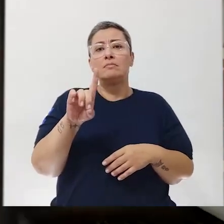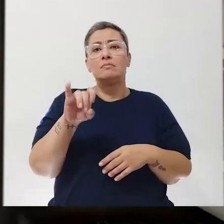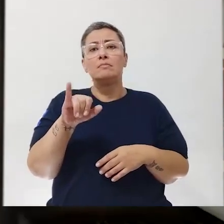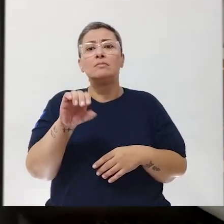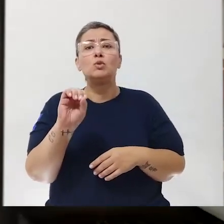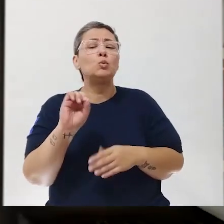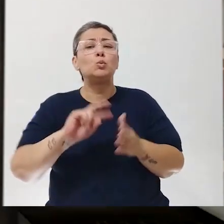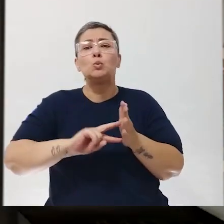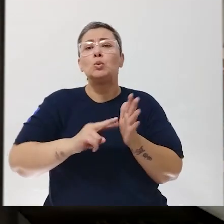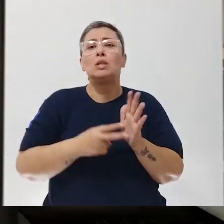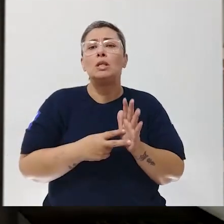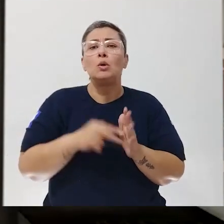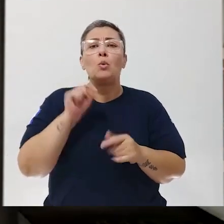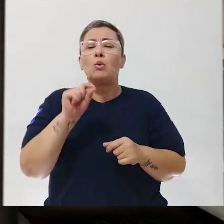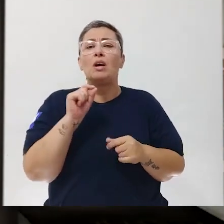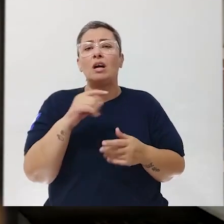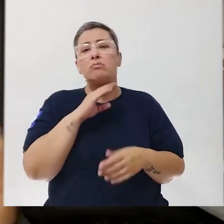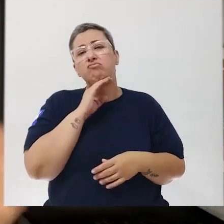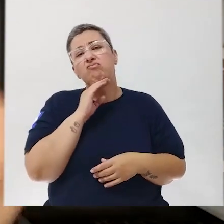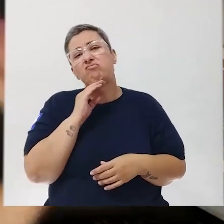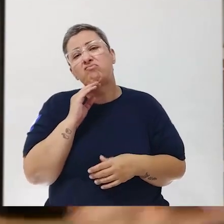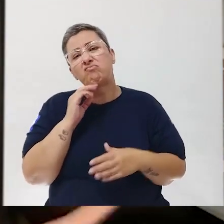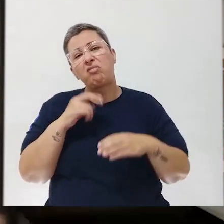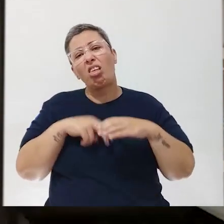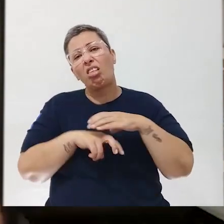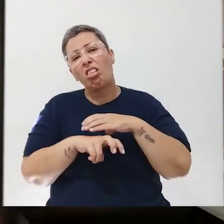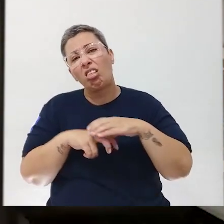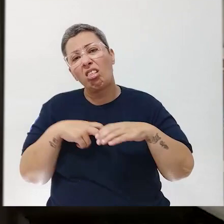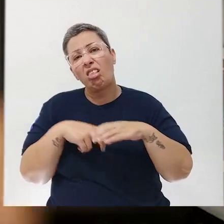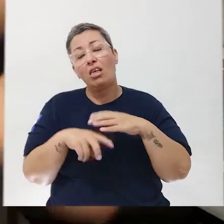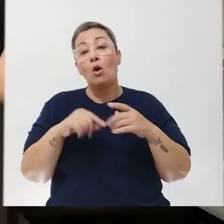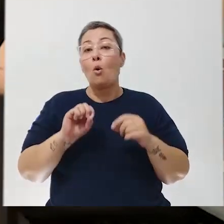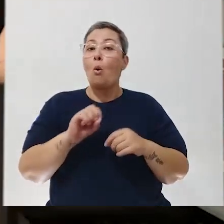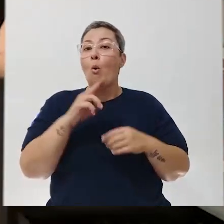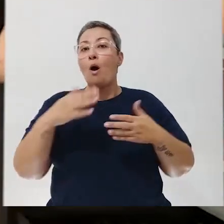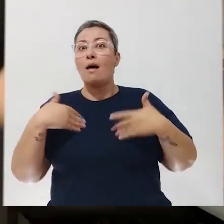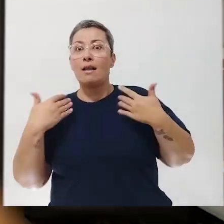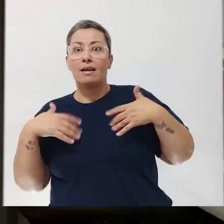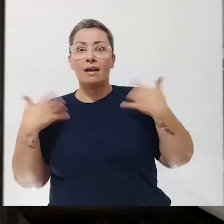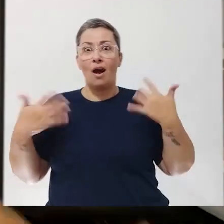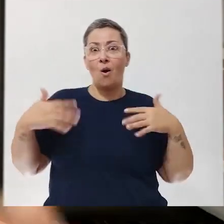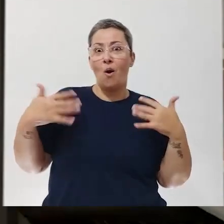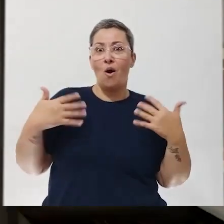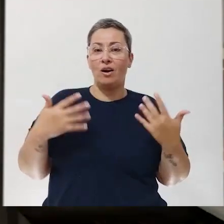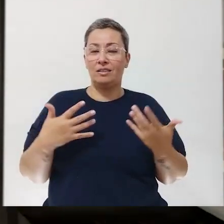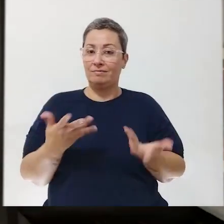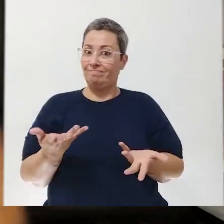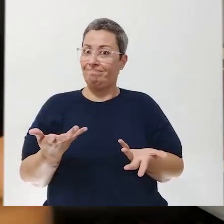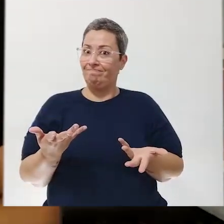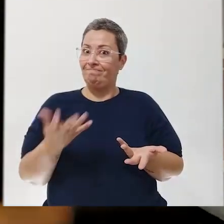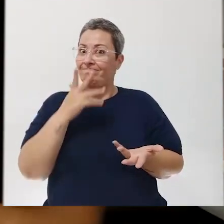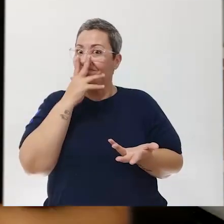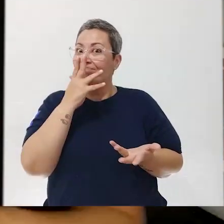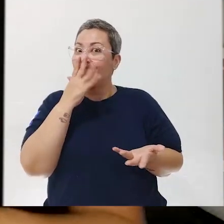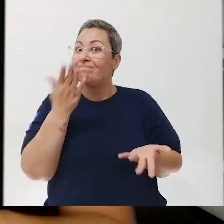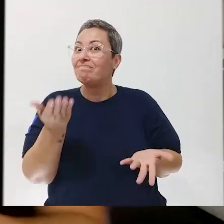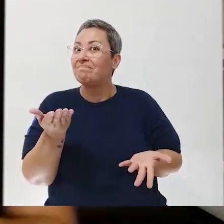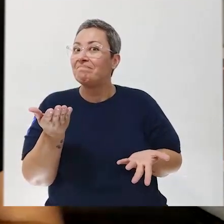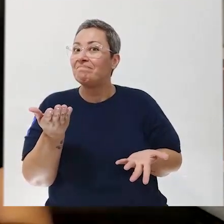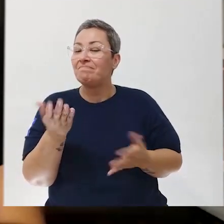que é tédio? Tédio será que é monotonia, desprazer ou é alegria, agitação? O que vocês acham?